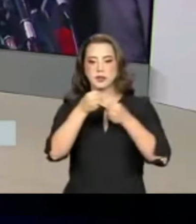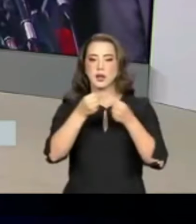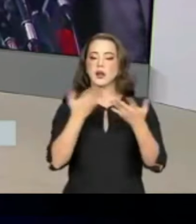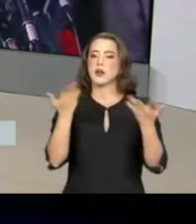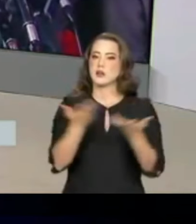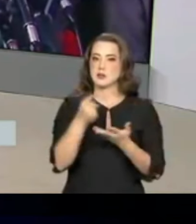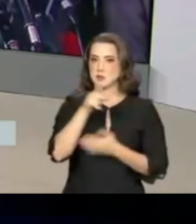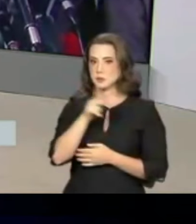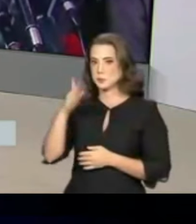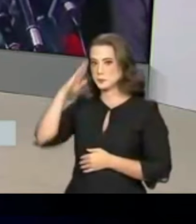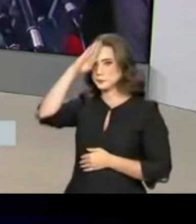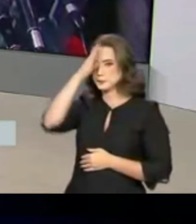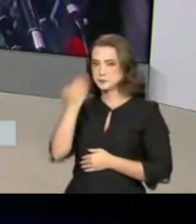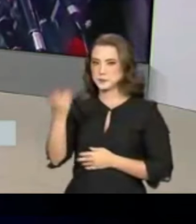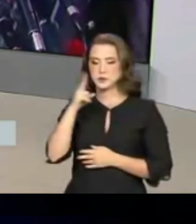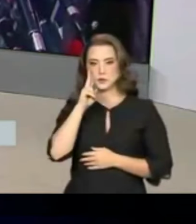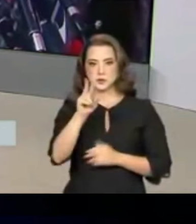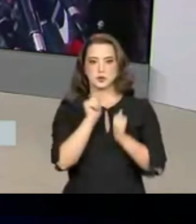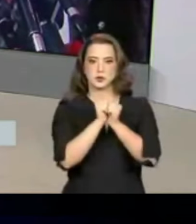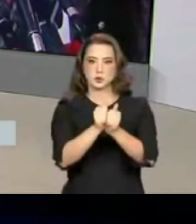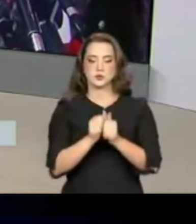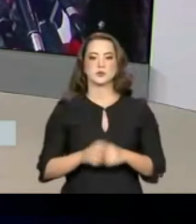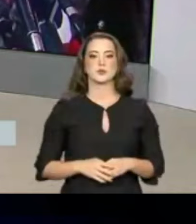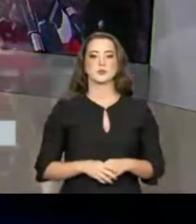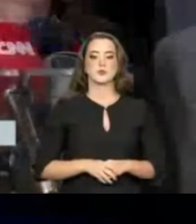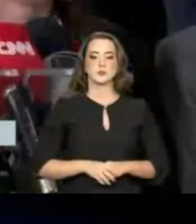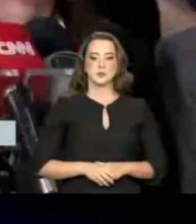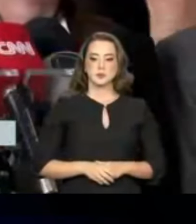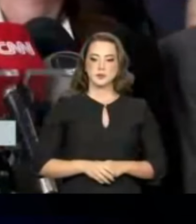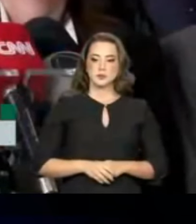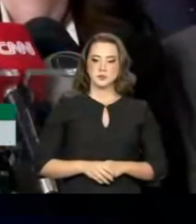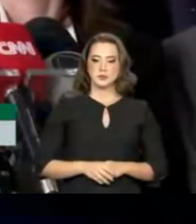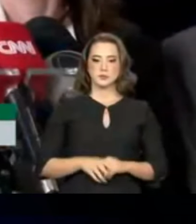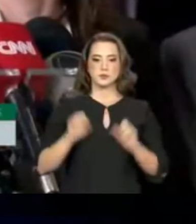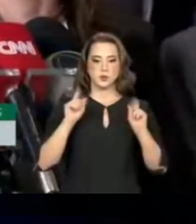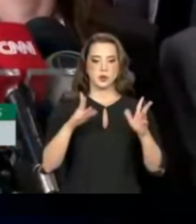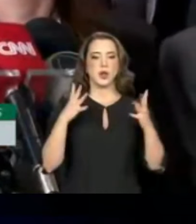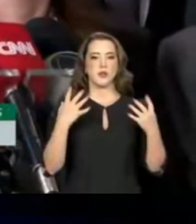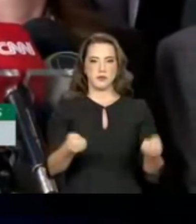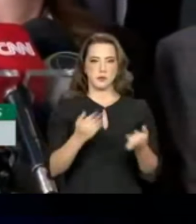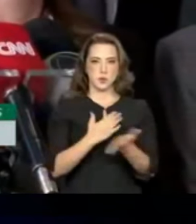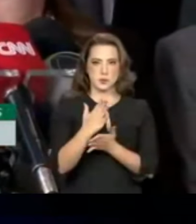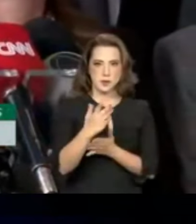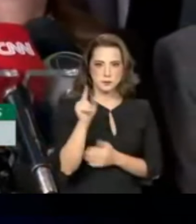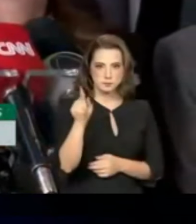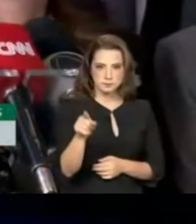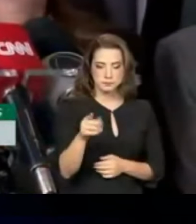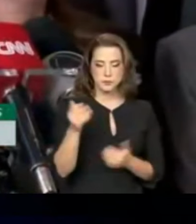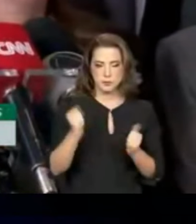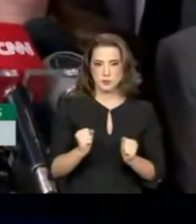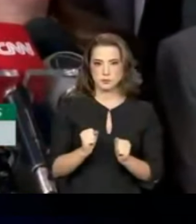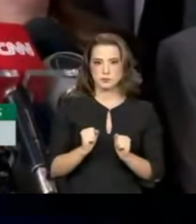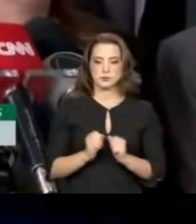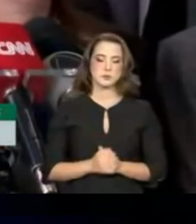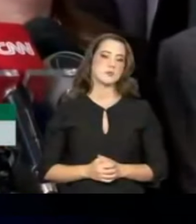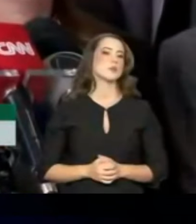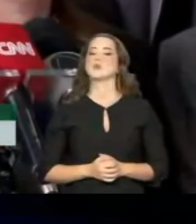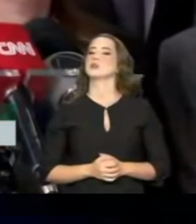Legal. Cumpriu. Saiu do seu, da sua clausura. E